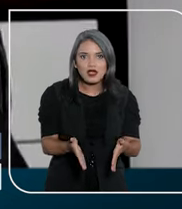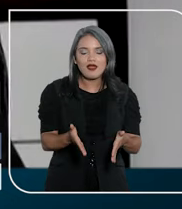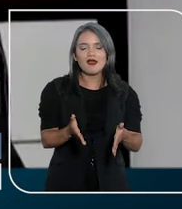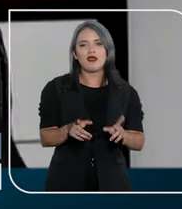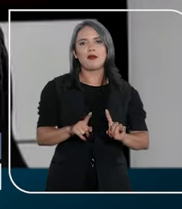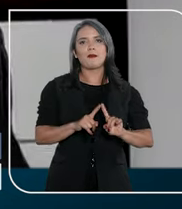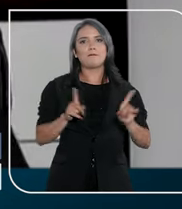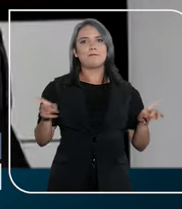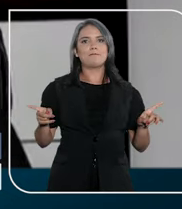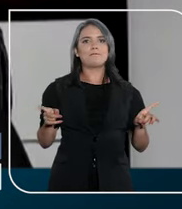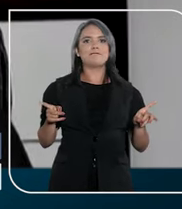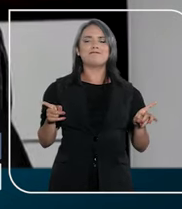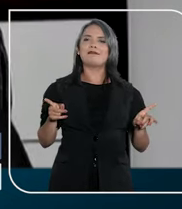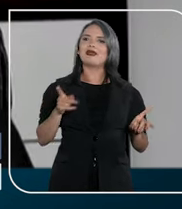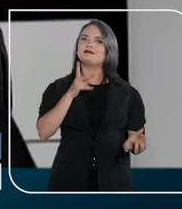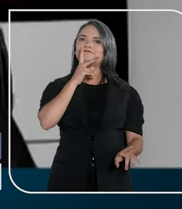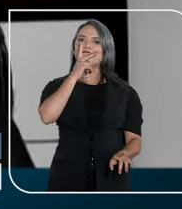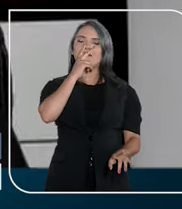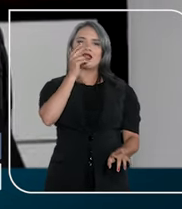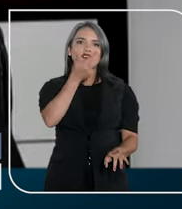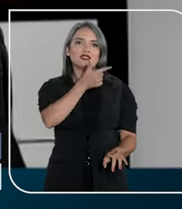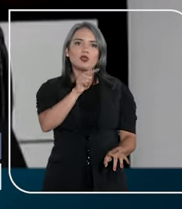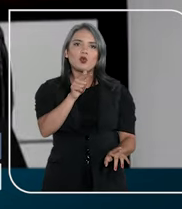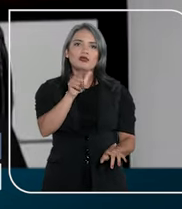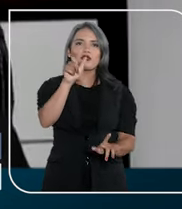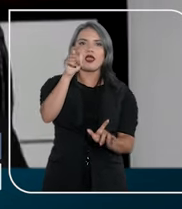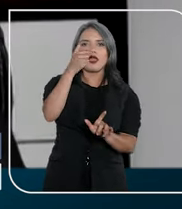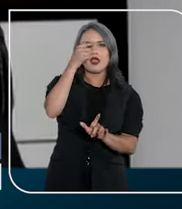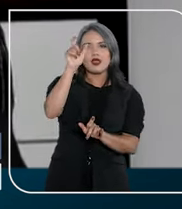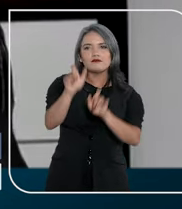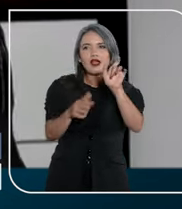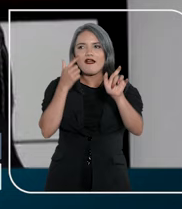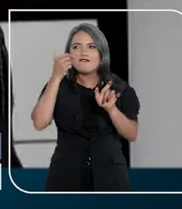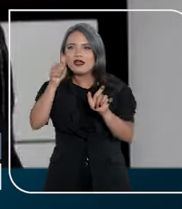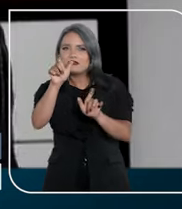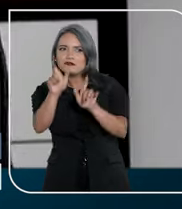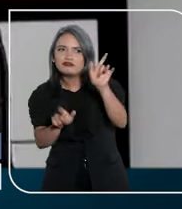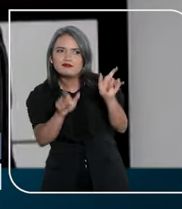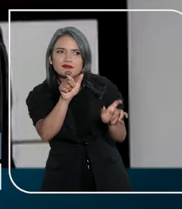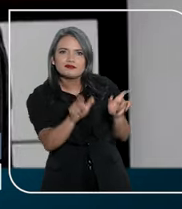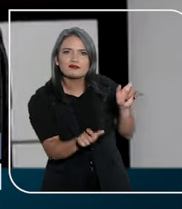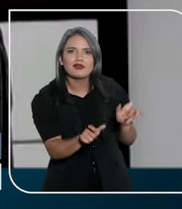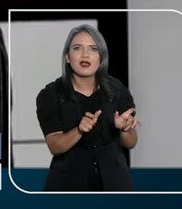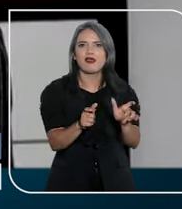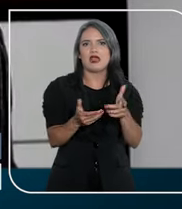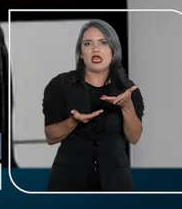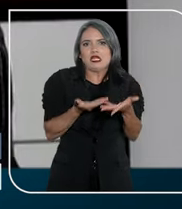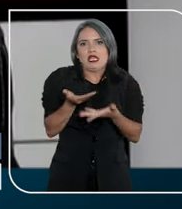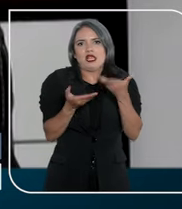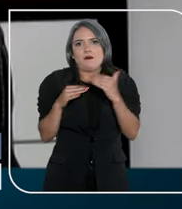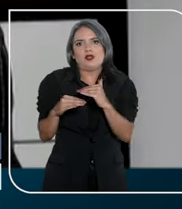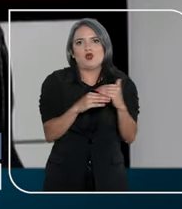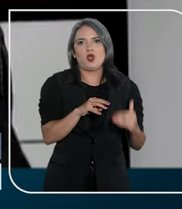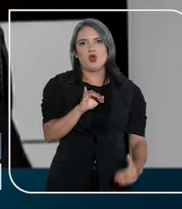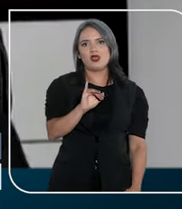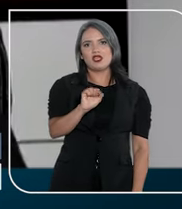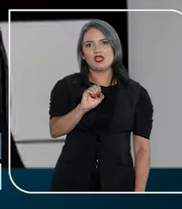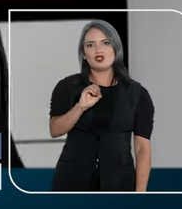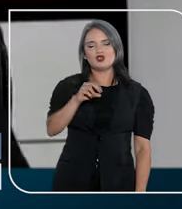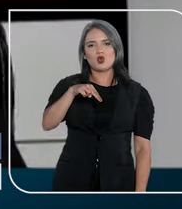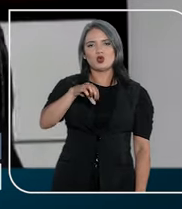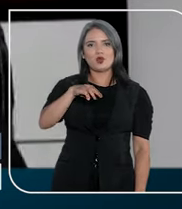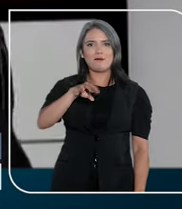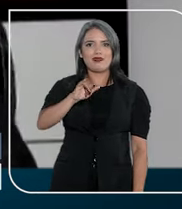quebrei a isonomia e a individualidade. Eu estou dizendo o seguinte, olha, só serve para ser policial alguém com essas características. E